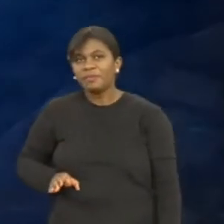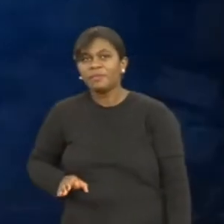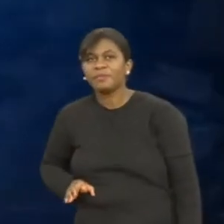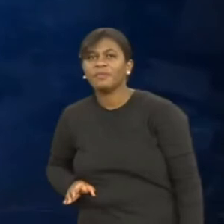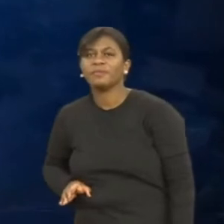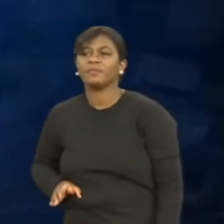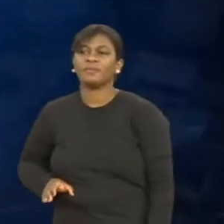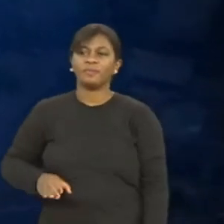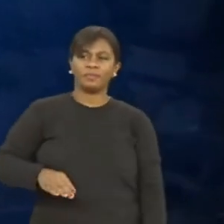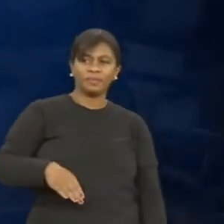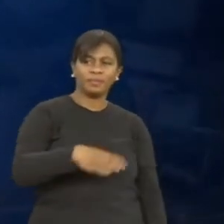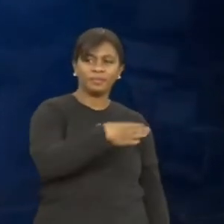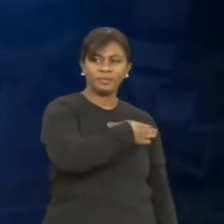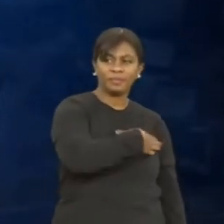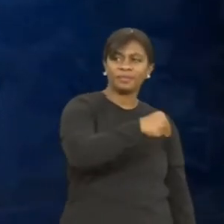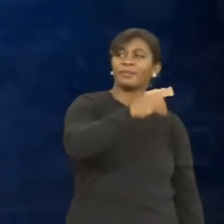Cristo,